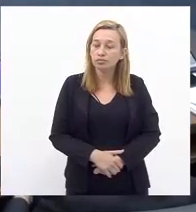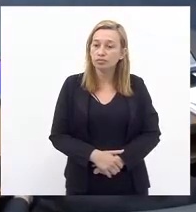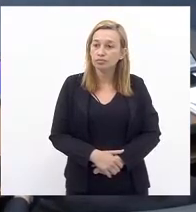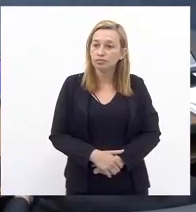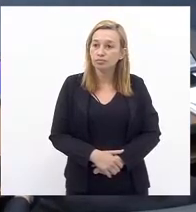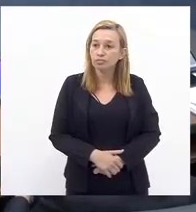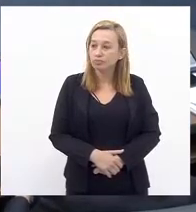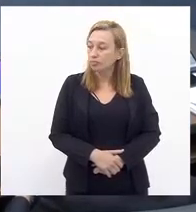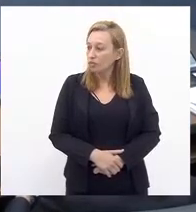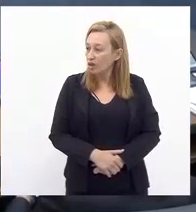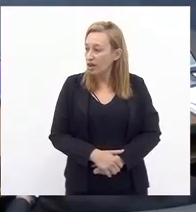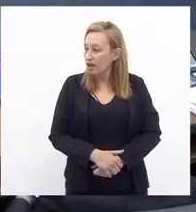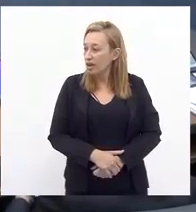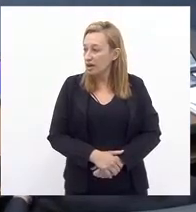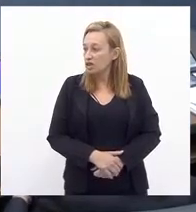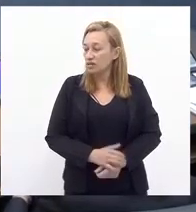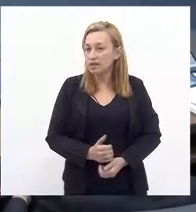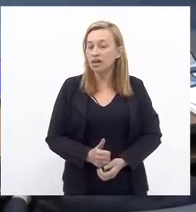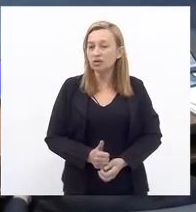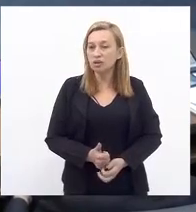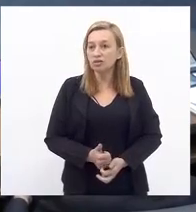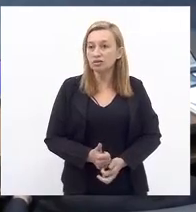E aí